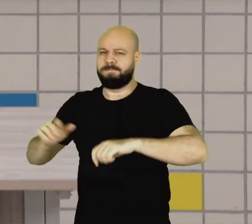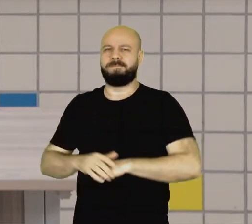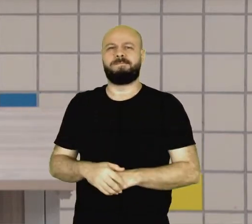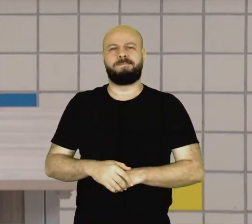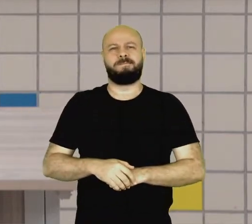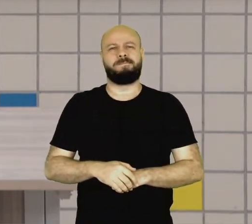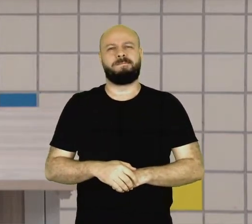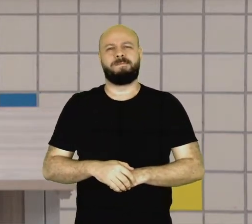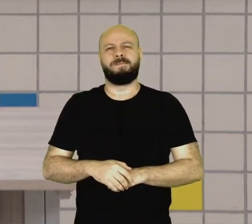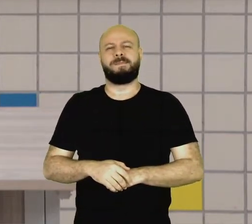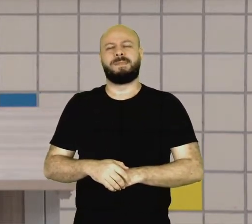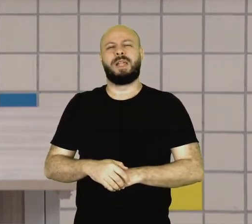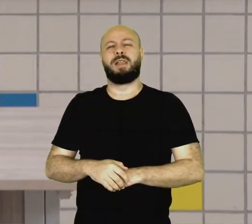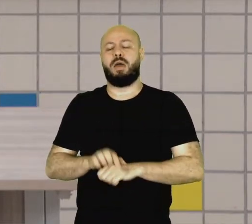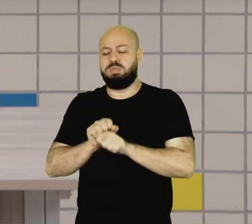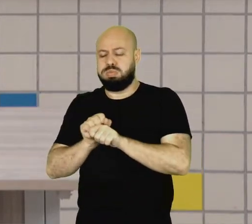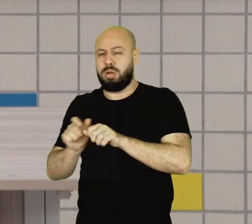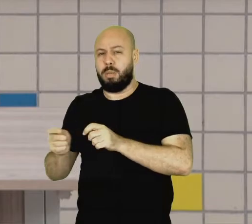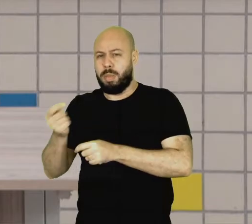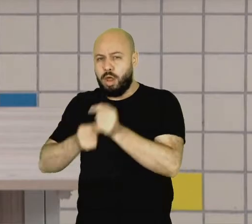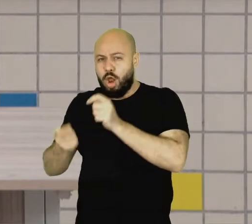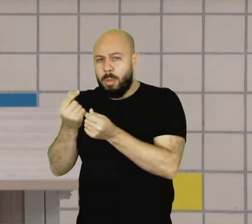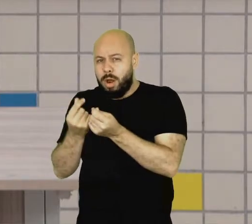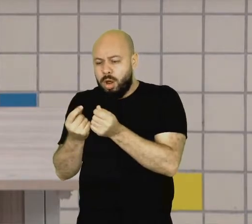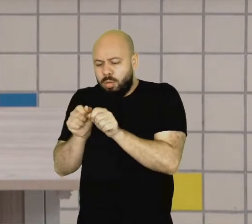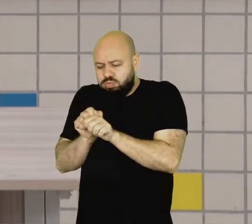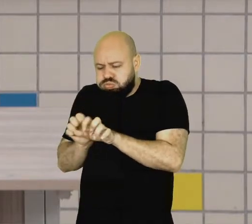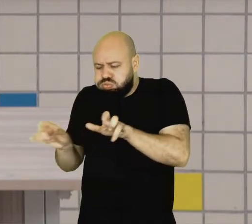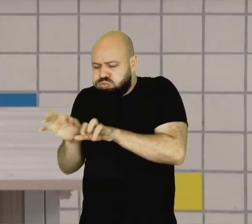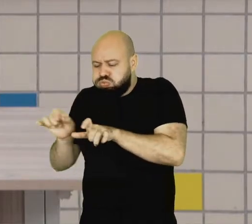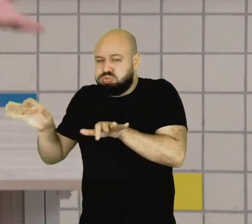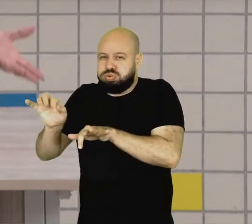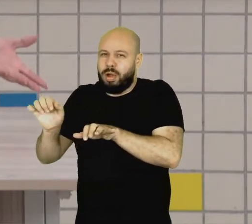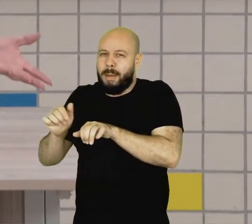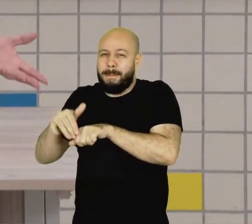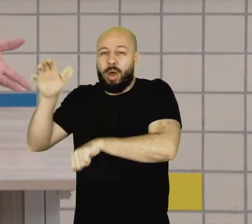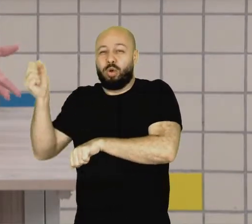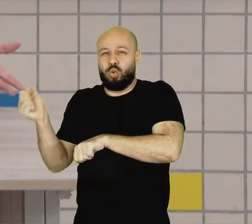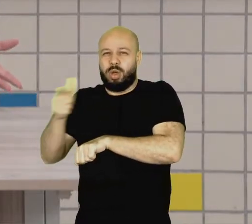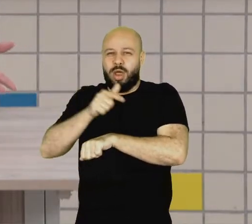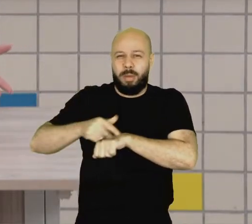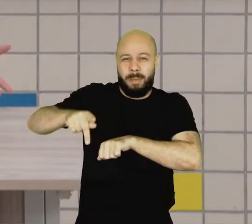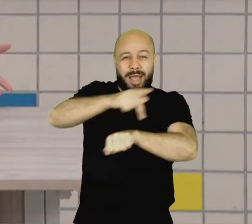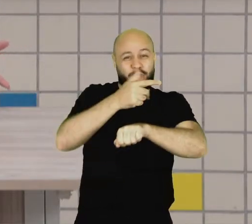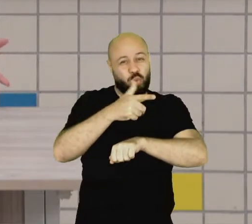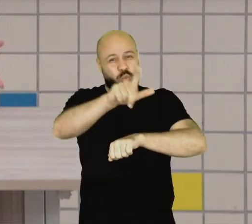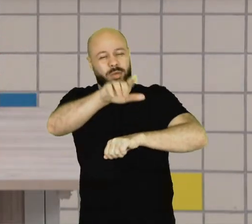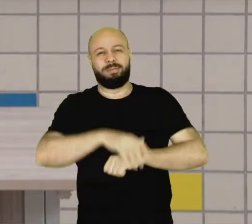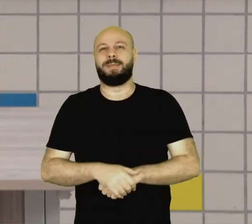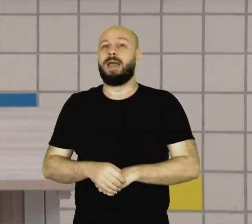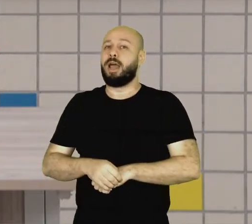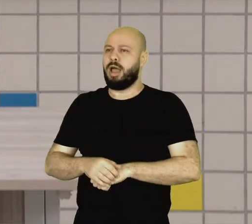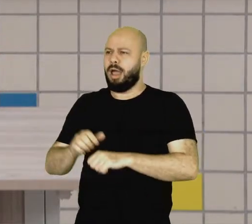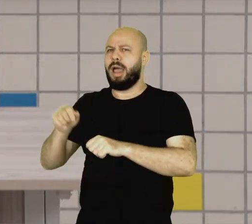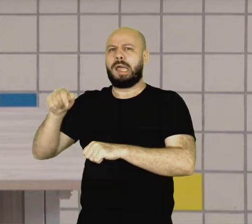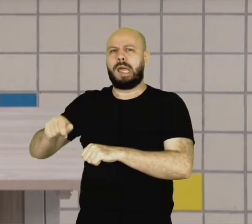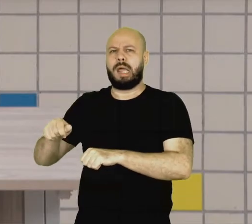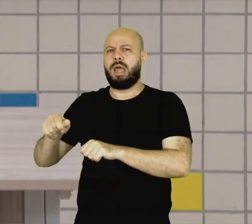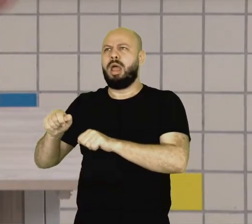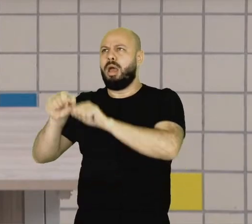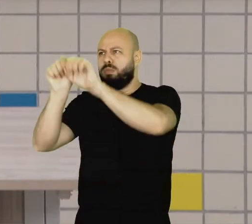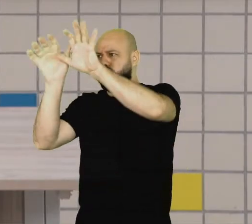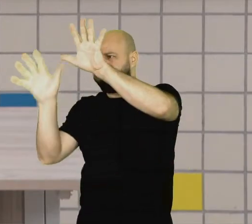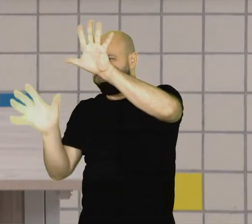tem uma expansão comercial muito maior do que outros. A gente está falando do maior país da América Latina,